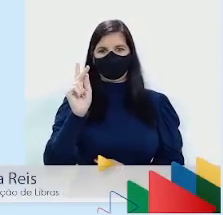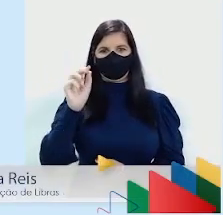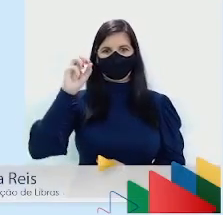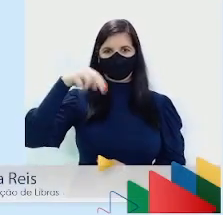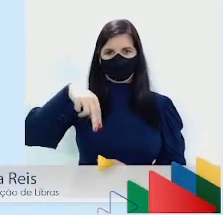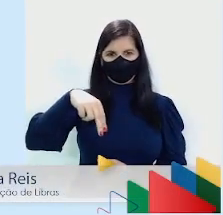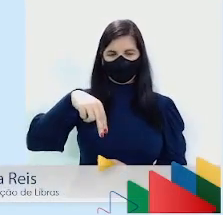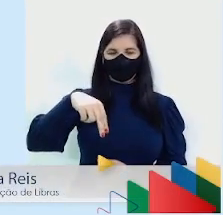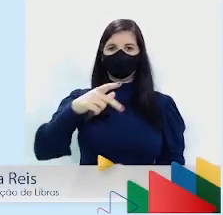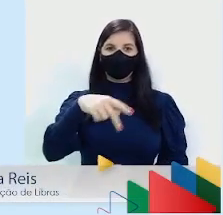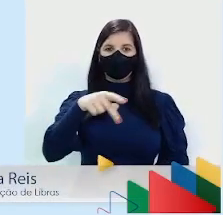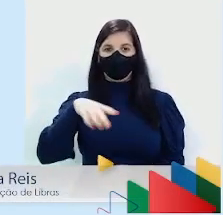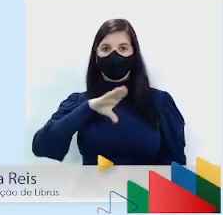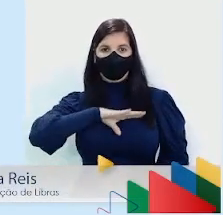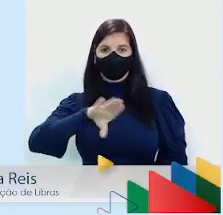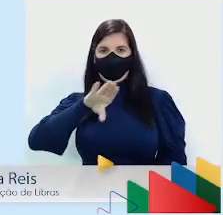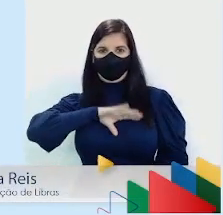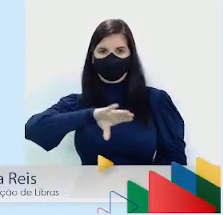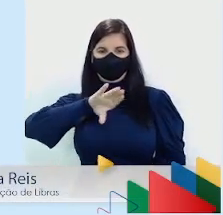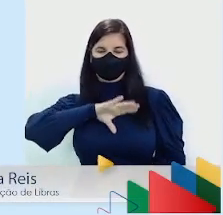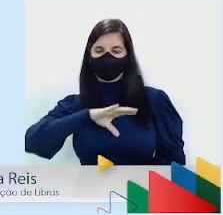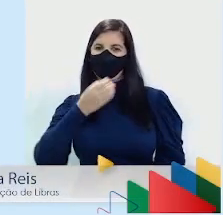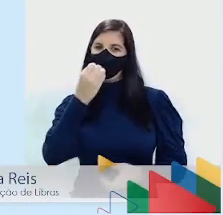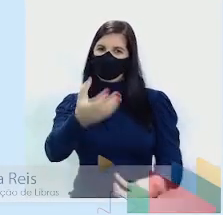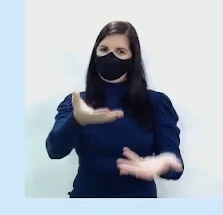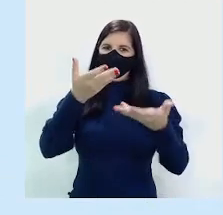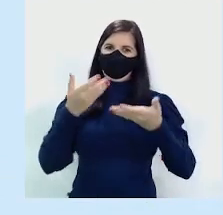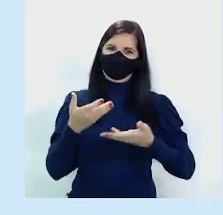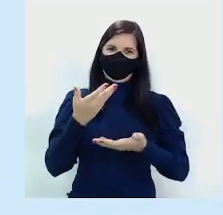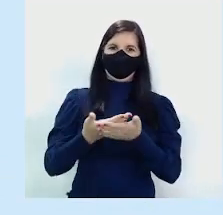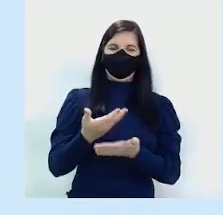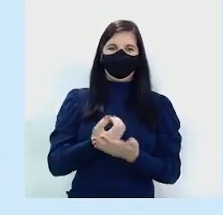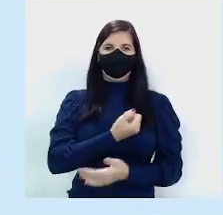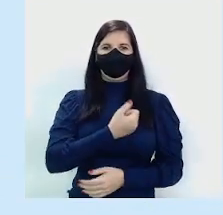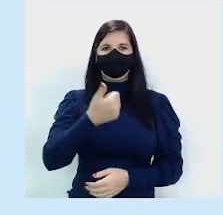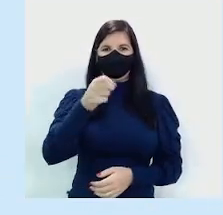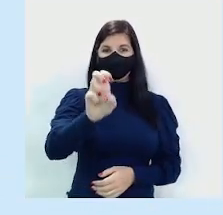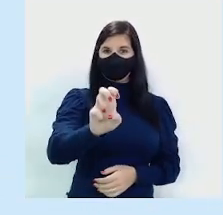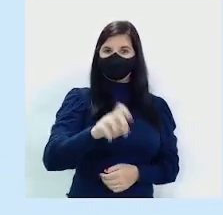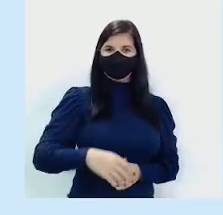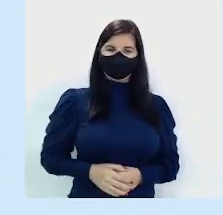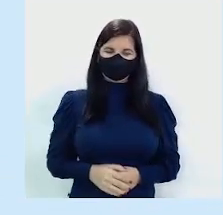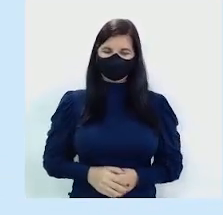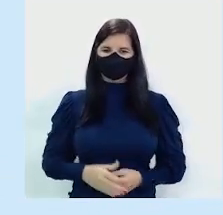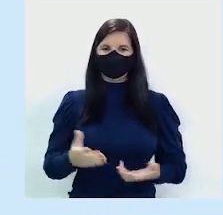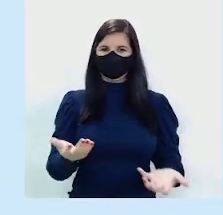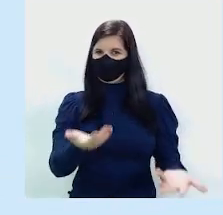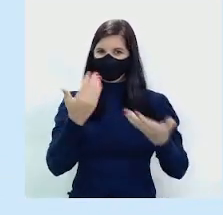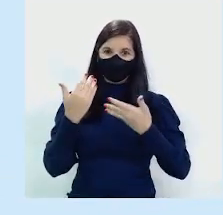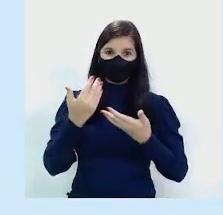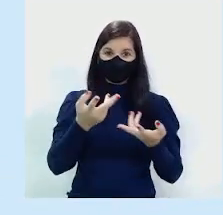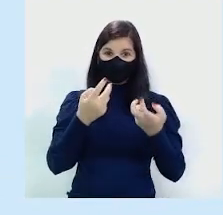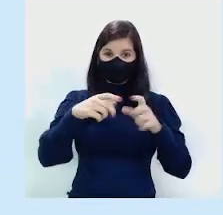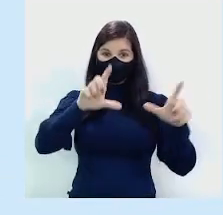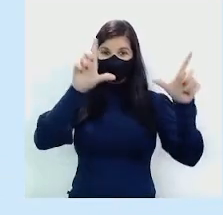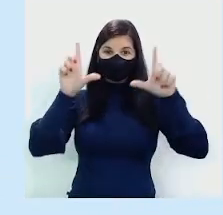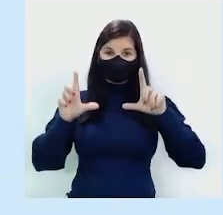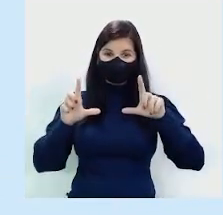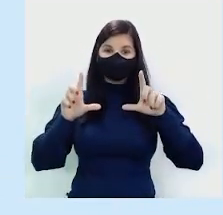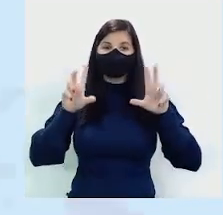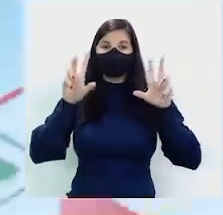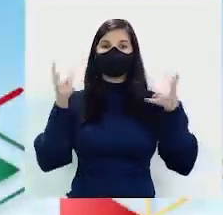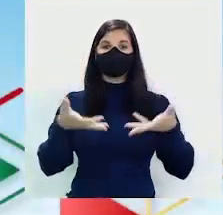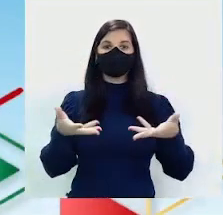Carvalho, professor de língua portuguesa. Sejam bem-vindos à aula de número 15. Vamos ver na tela o tema da aula